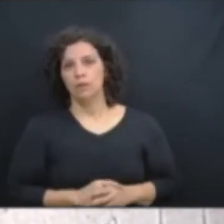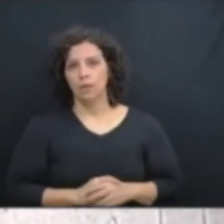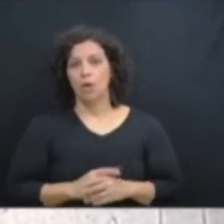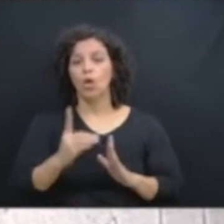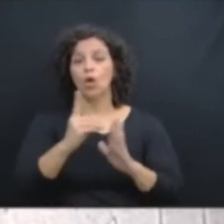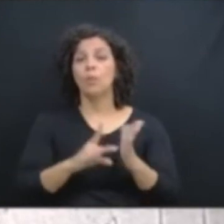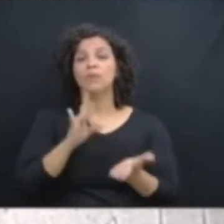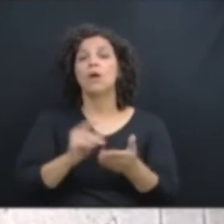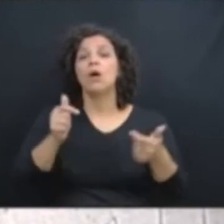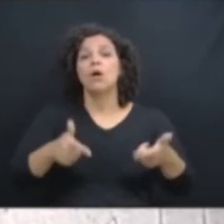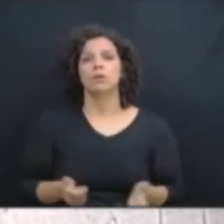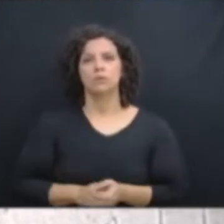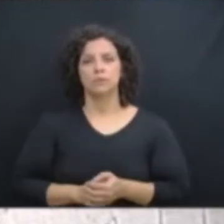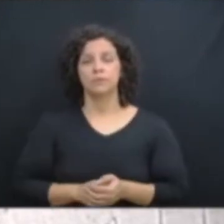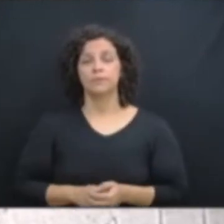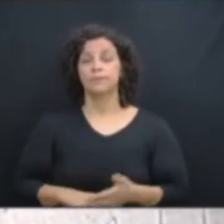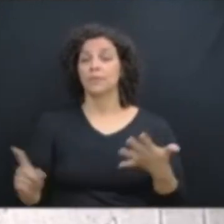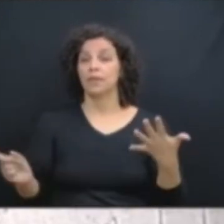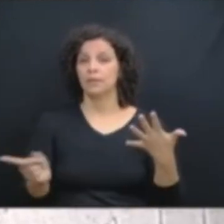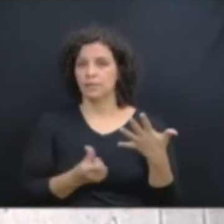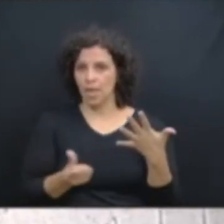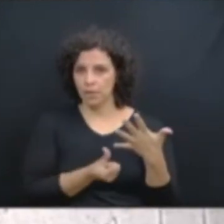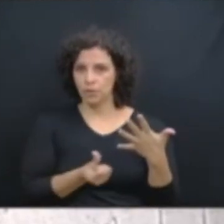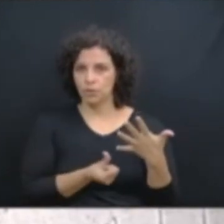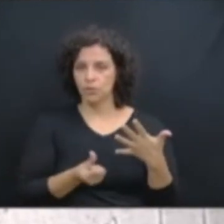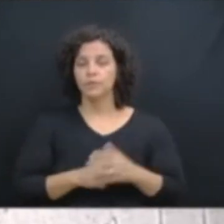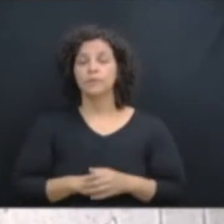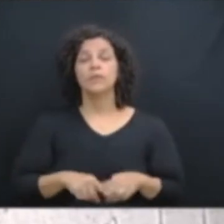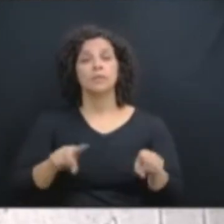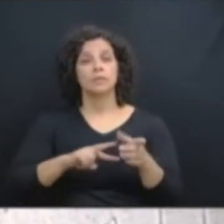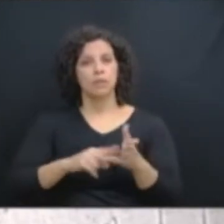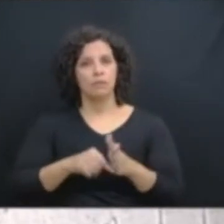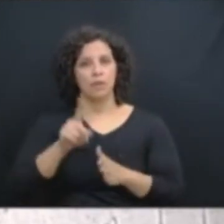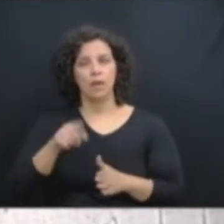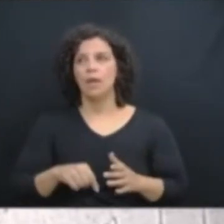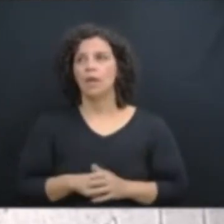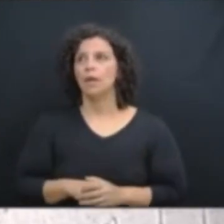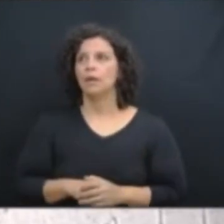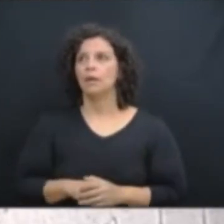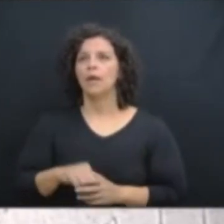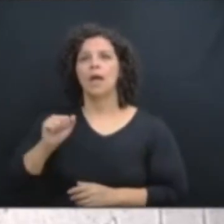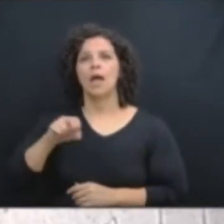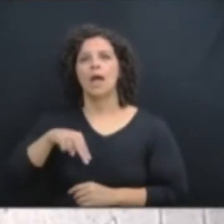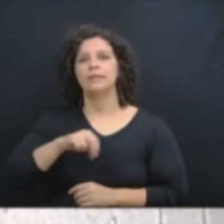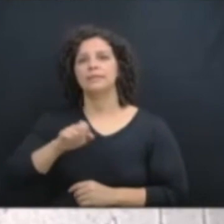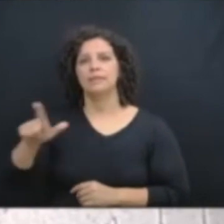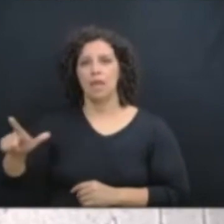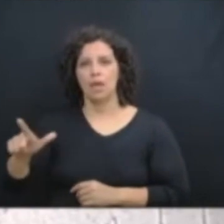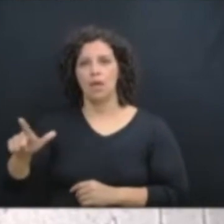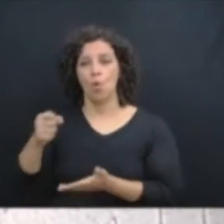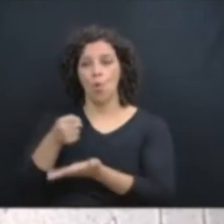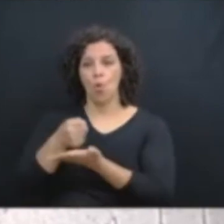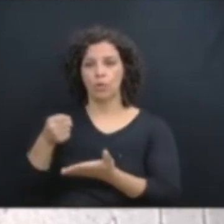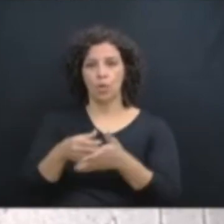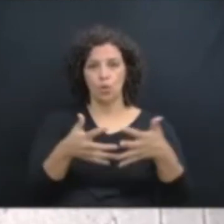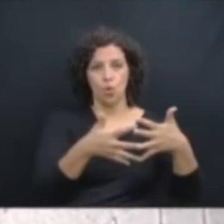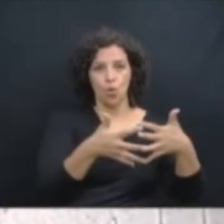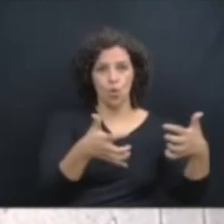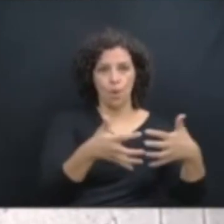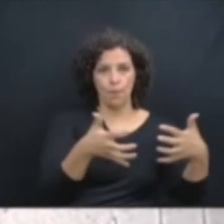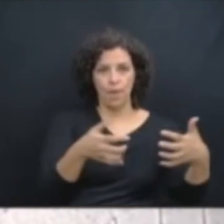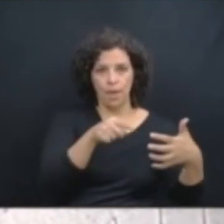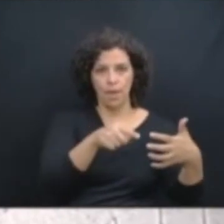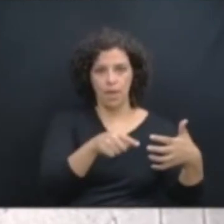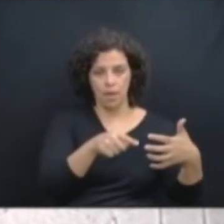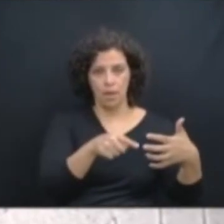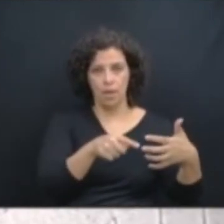fim, e não menos importante, é o caso da ANEEL. O contrato da Copel, geração